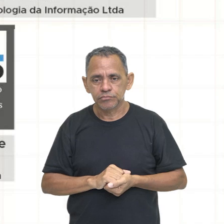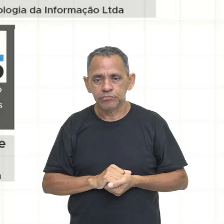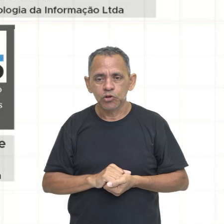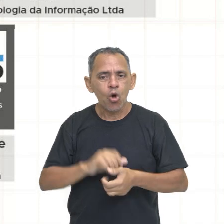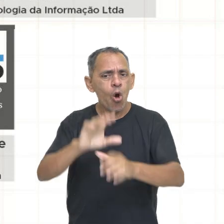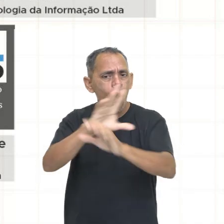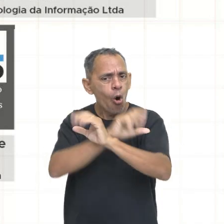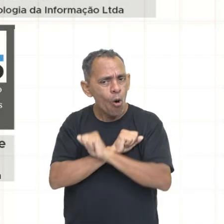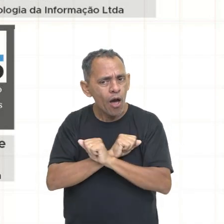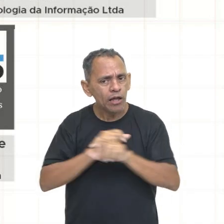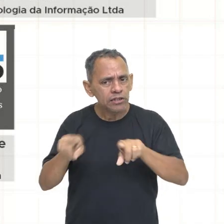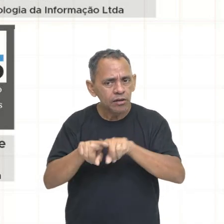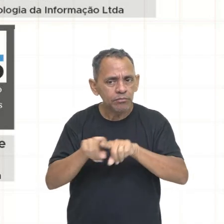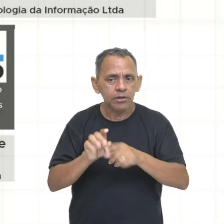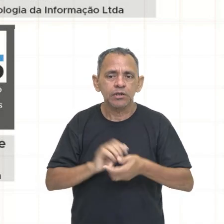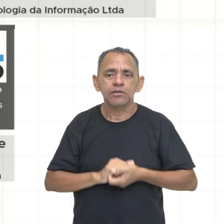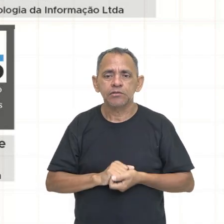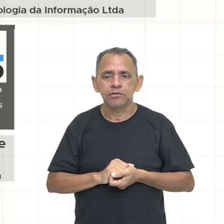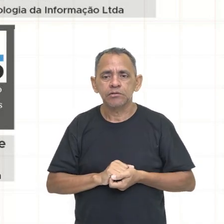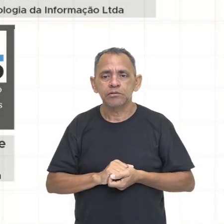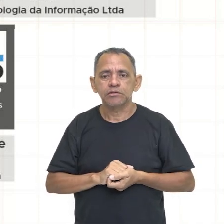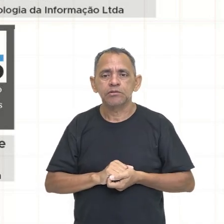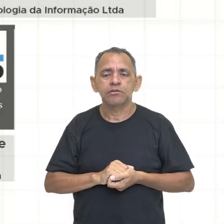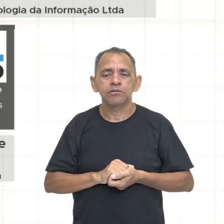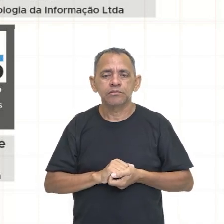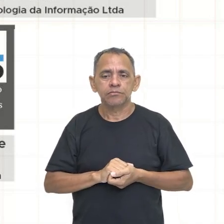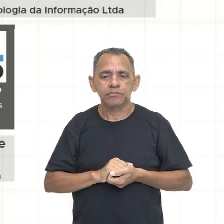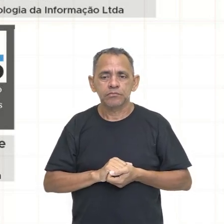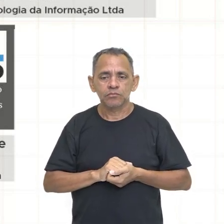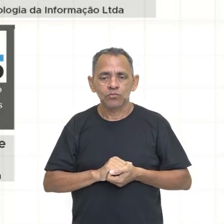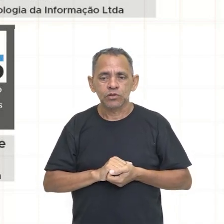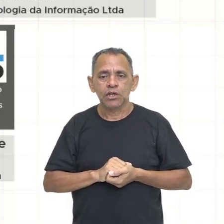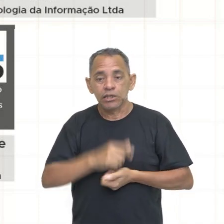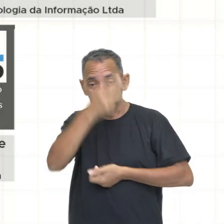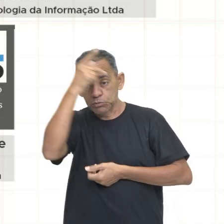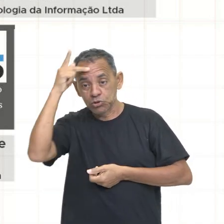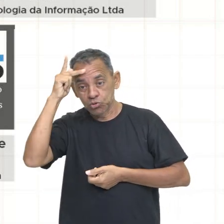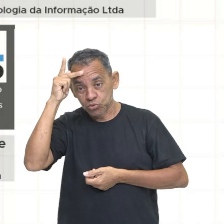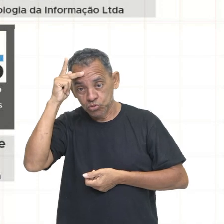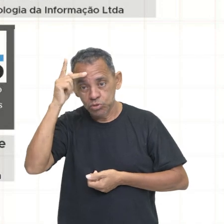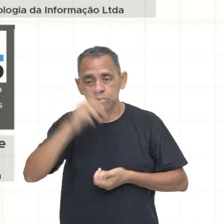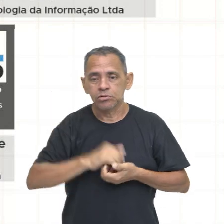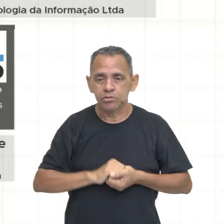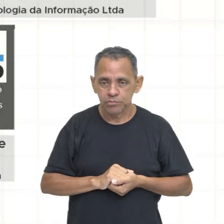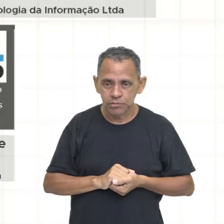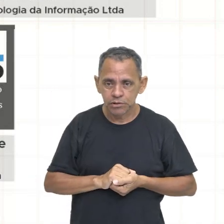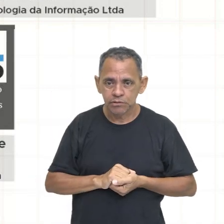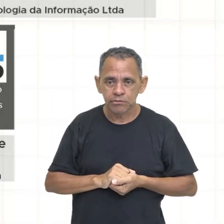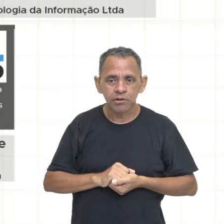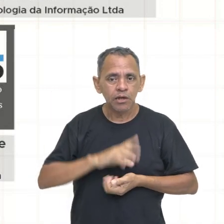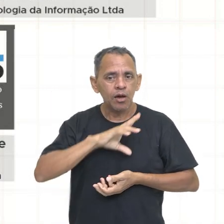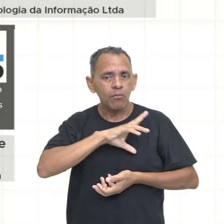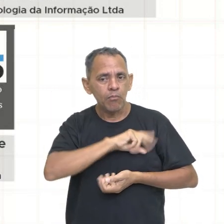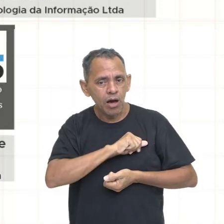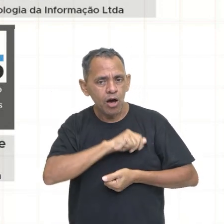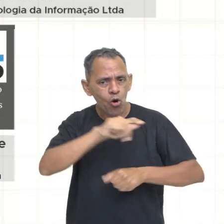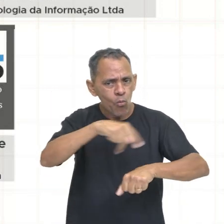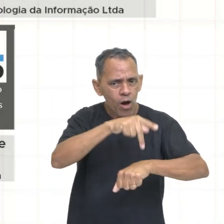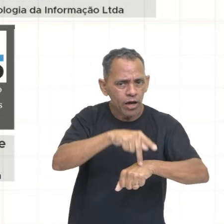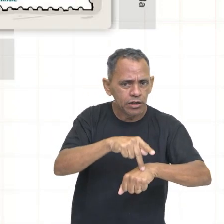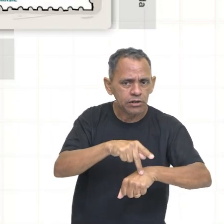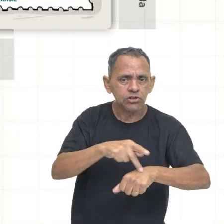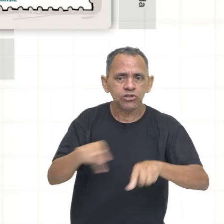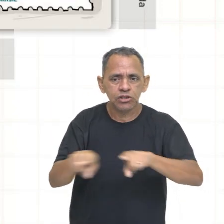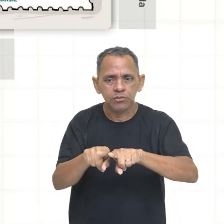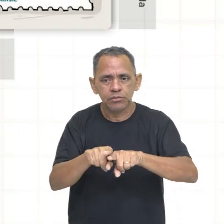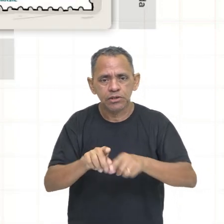patriotismo e os slogans, né, que nós podemos ouvir durante esse período era Brasil ame-o ou deixe-o,